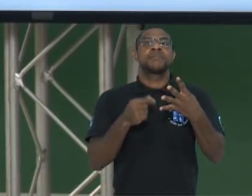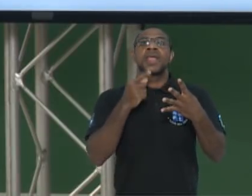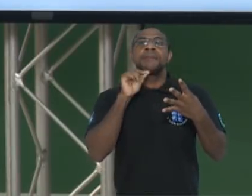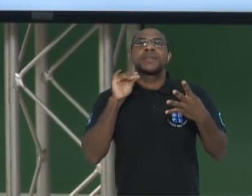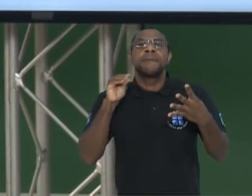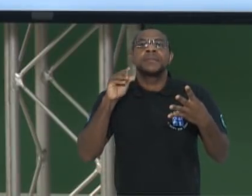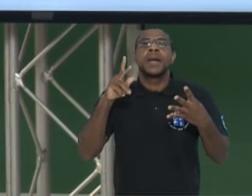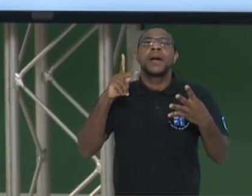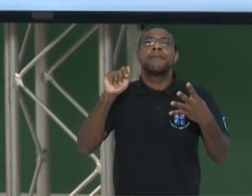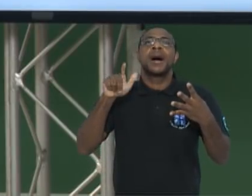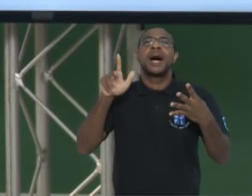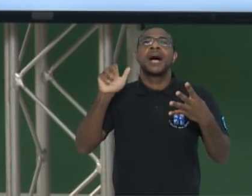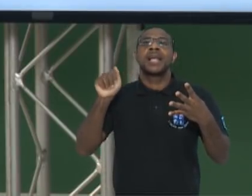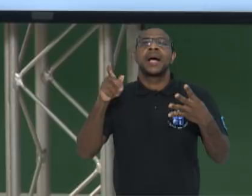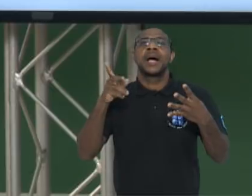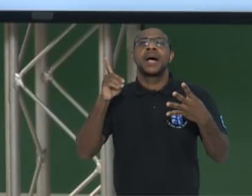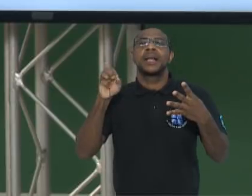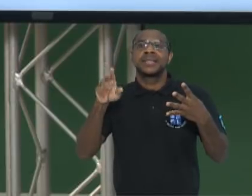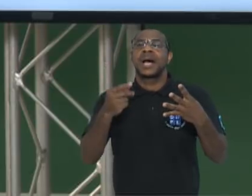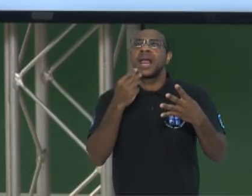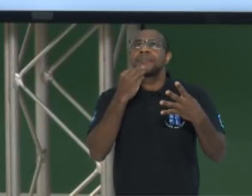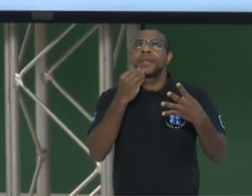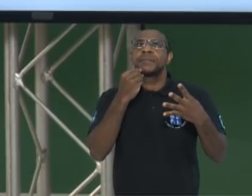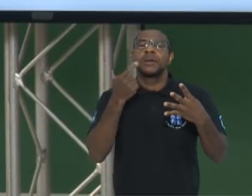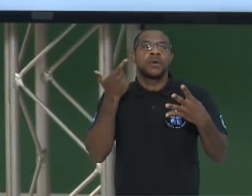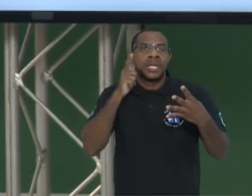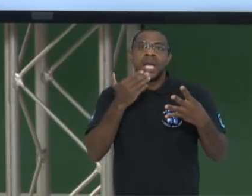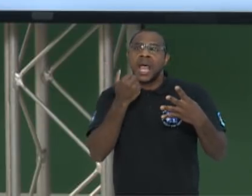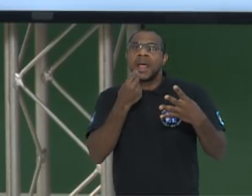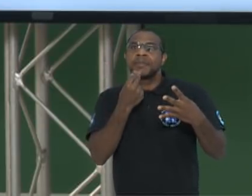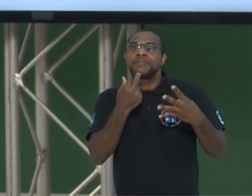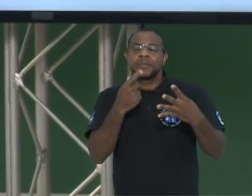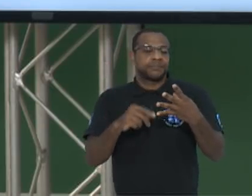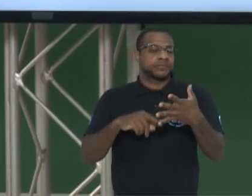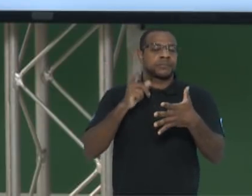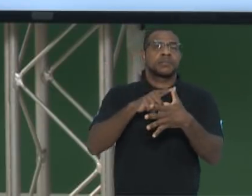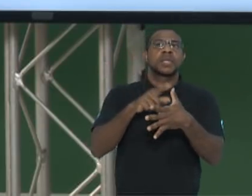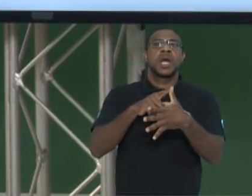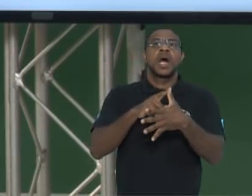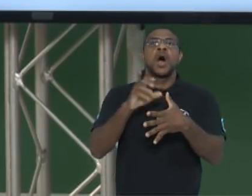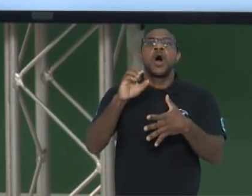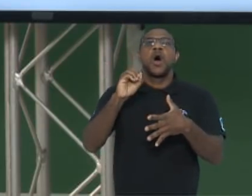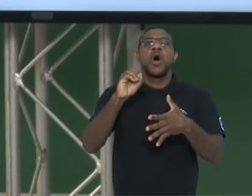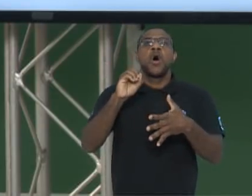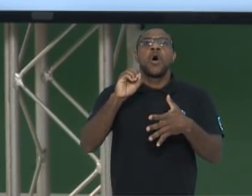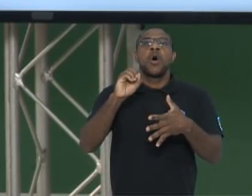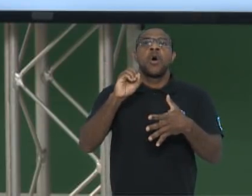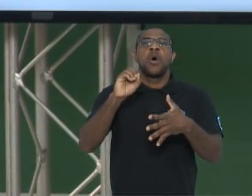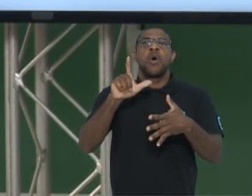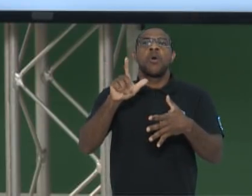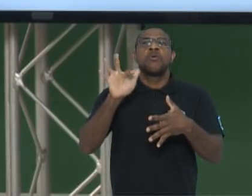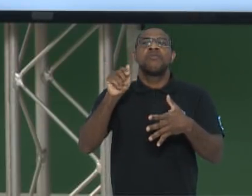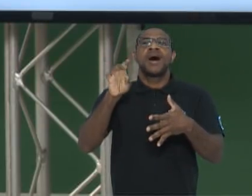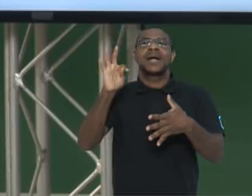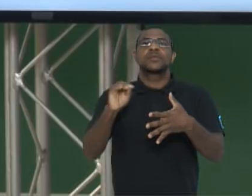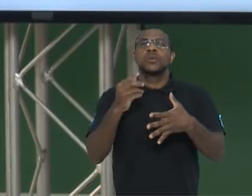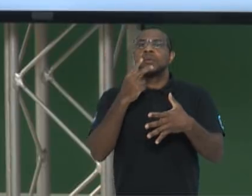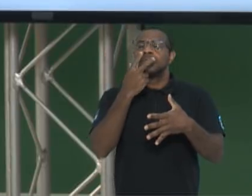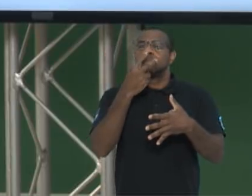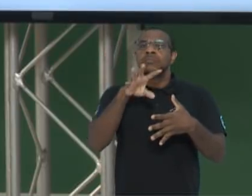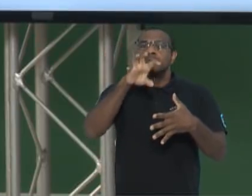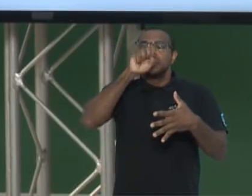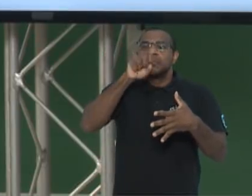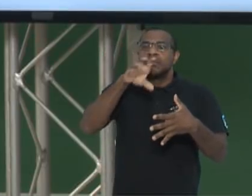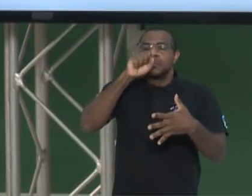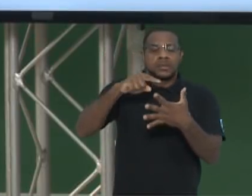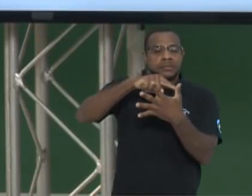paladar, né? Se eu consigo sentir o sabor dos alimentos. E o olfato, o cheiro, né? Então ficou paladar, olfato,